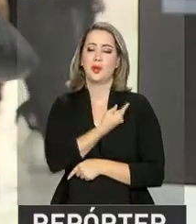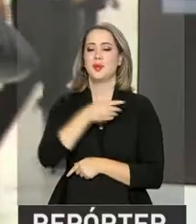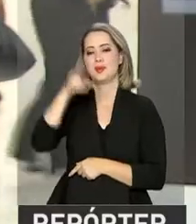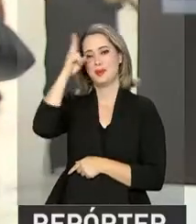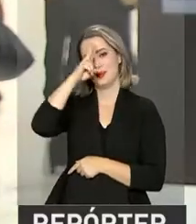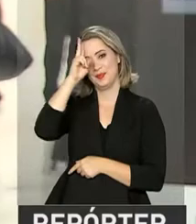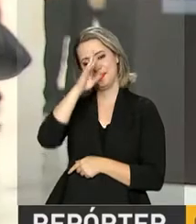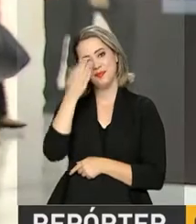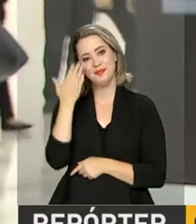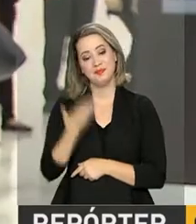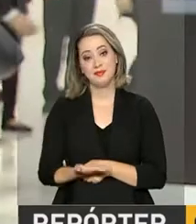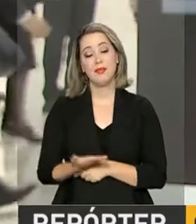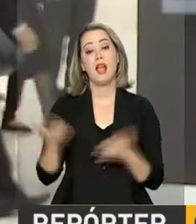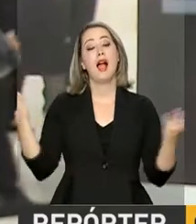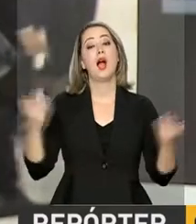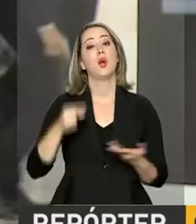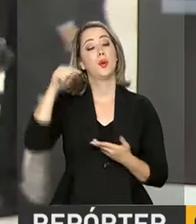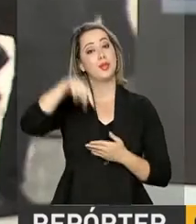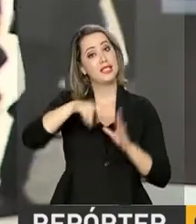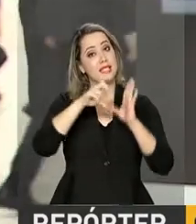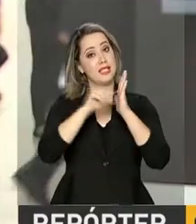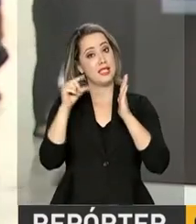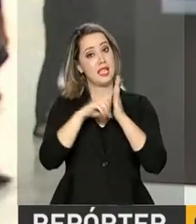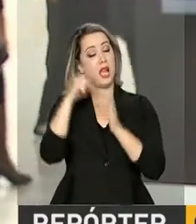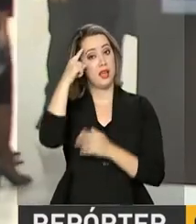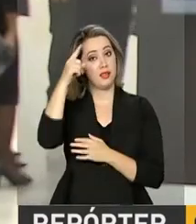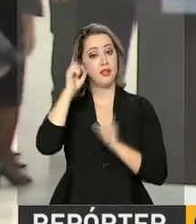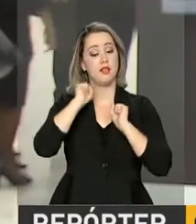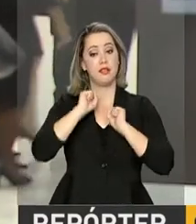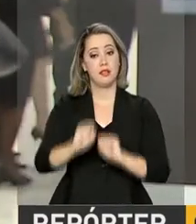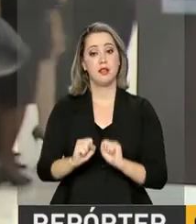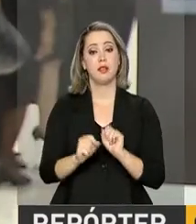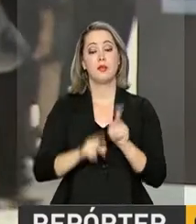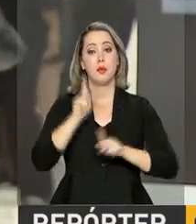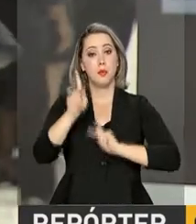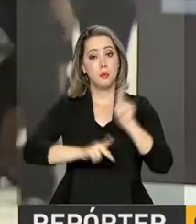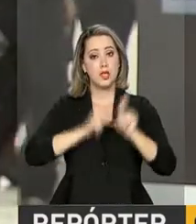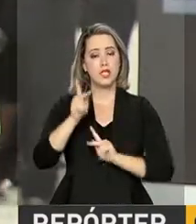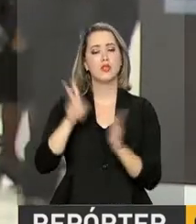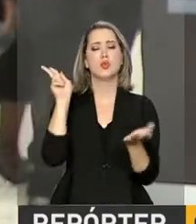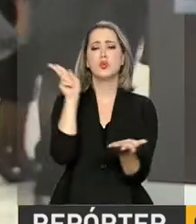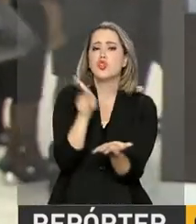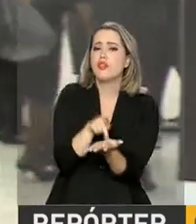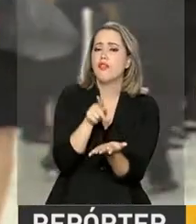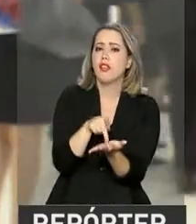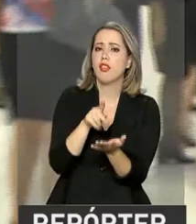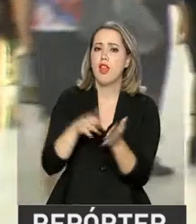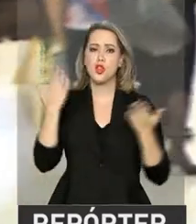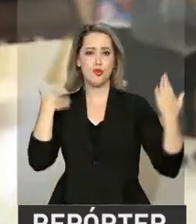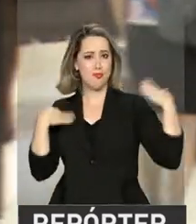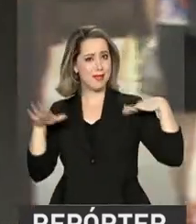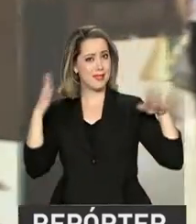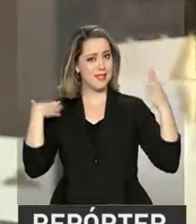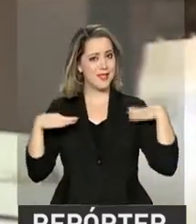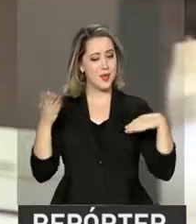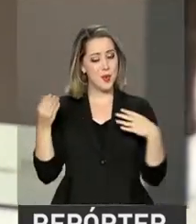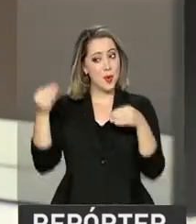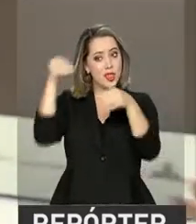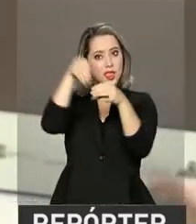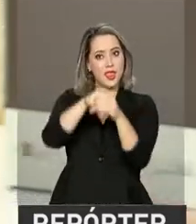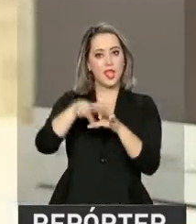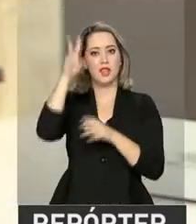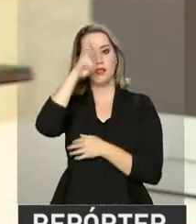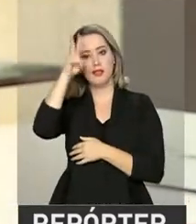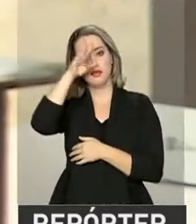agora aqui no palácio do planalto a idéia é permitir ao público um verdadeiro passeio pela história do brasil e